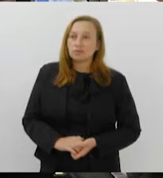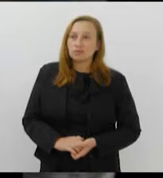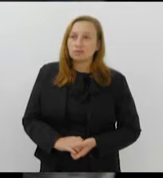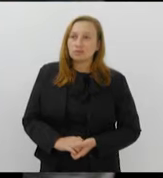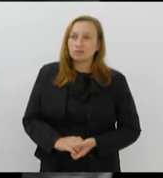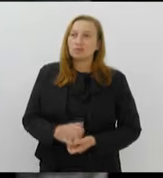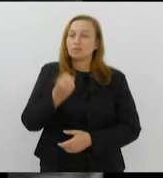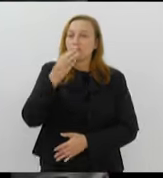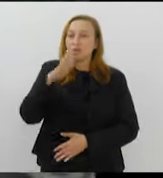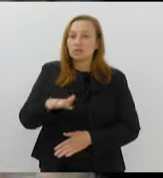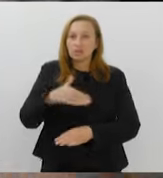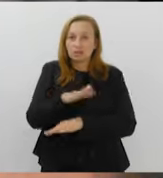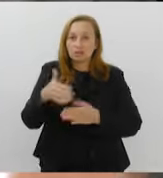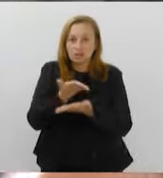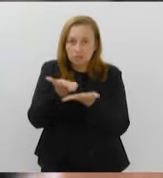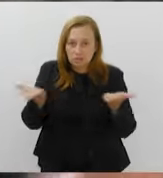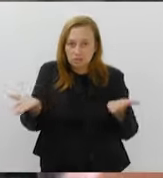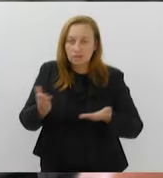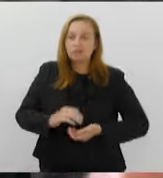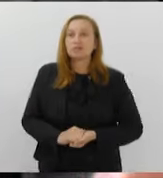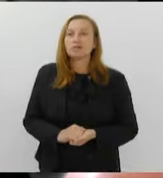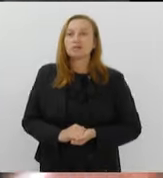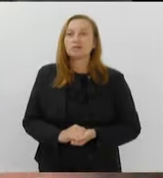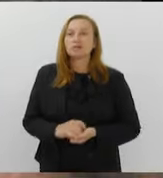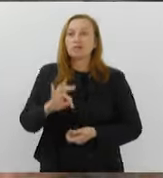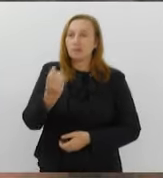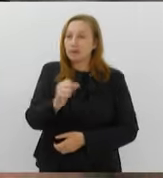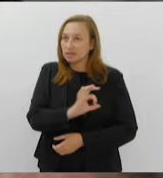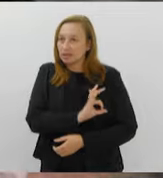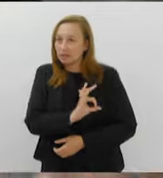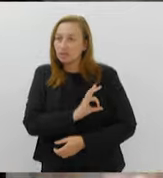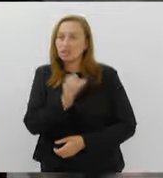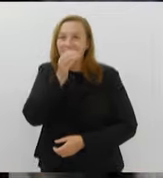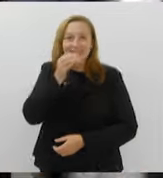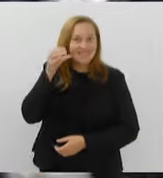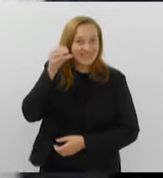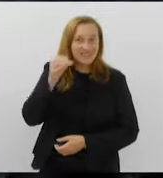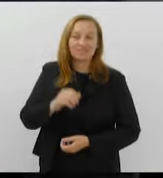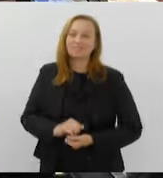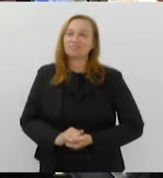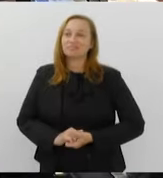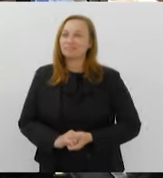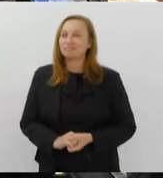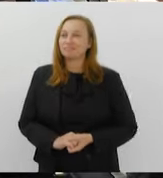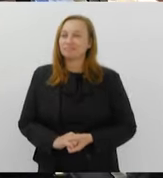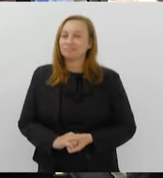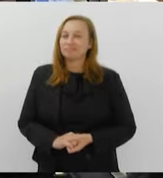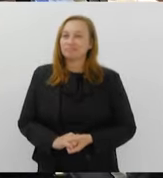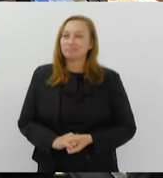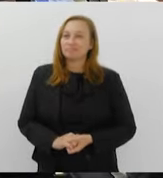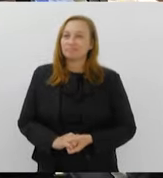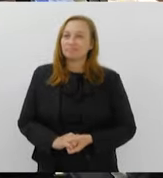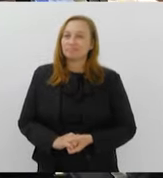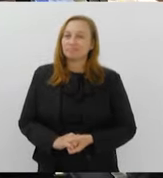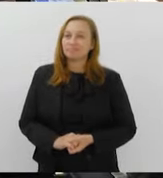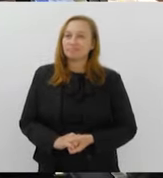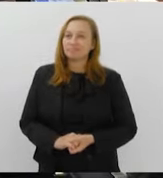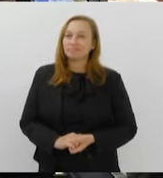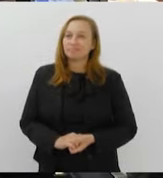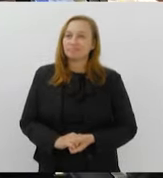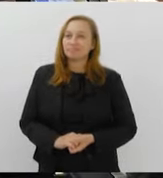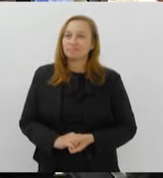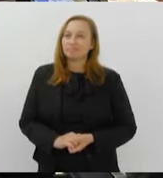Boa tarde a todos e todas. É, Marta Rocha e Célia. Aí sim.